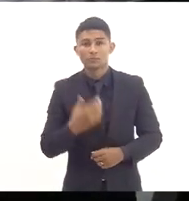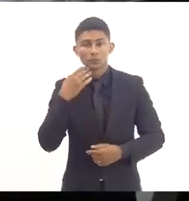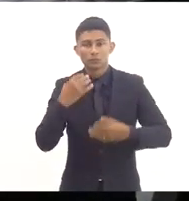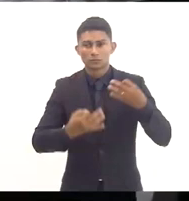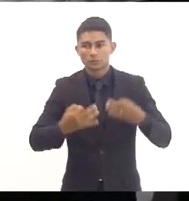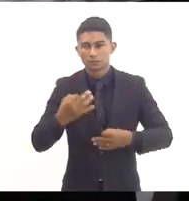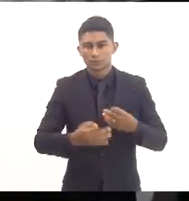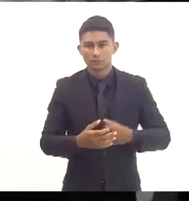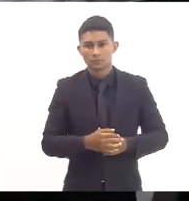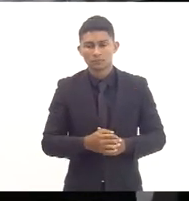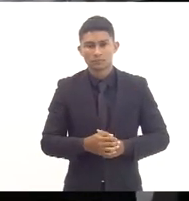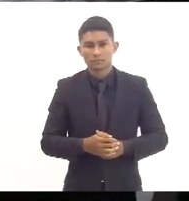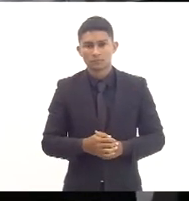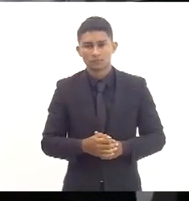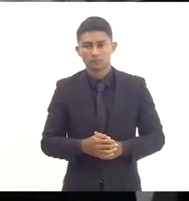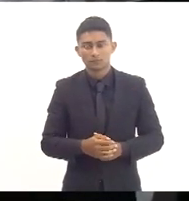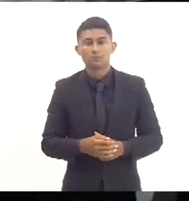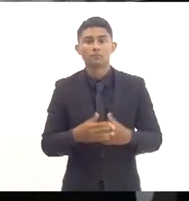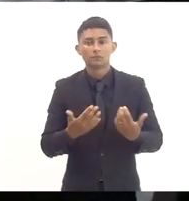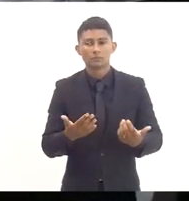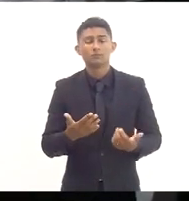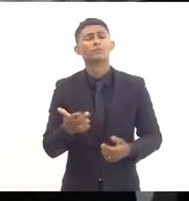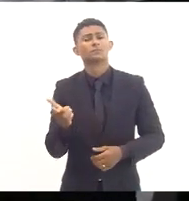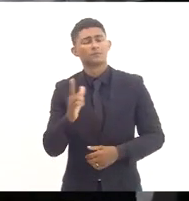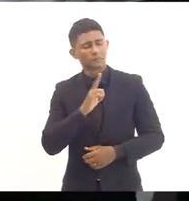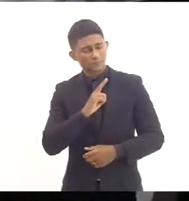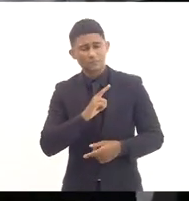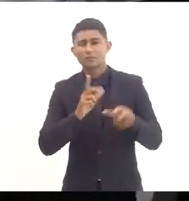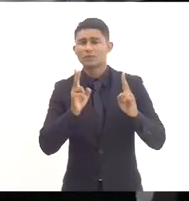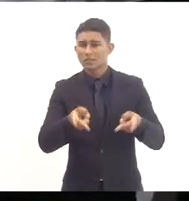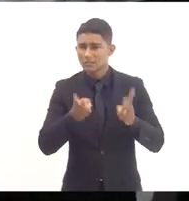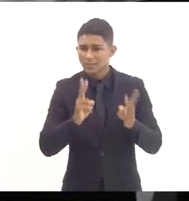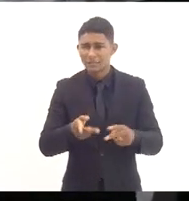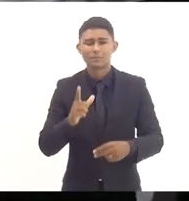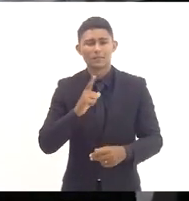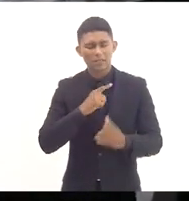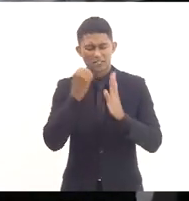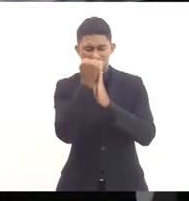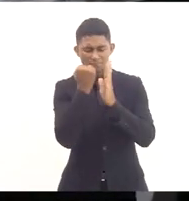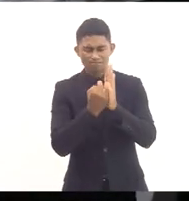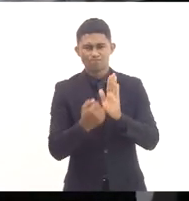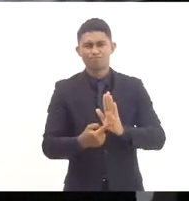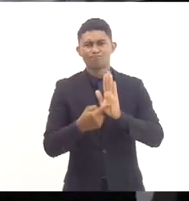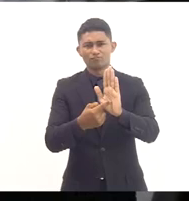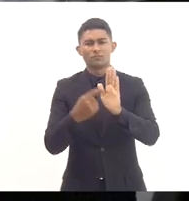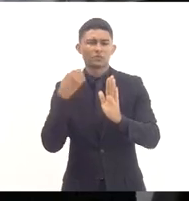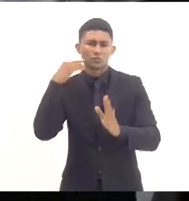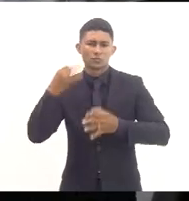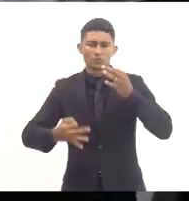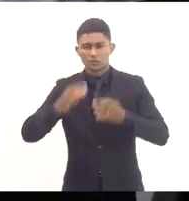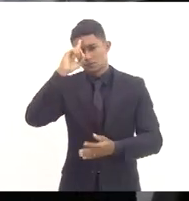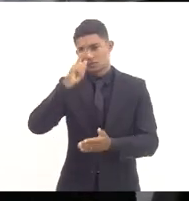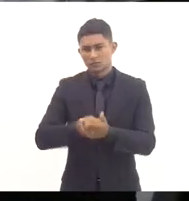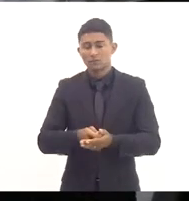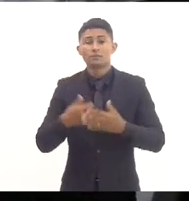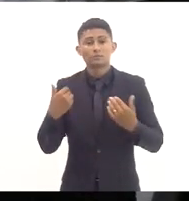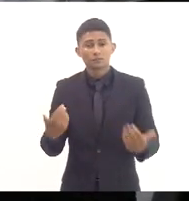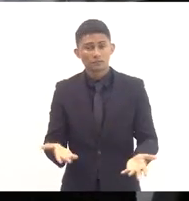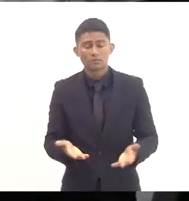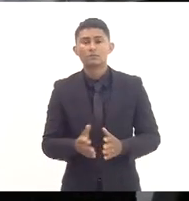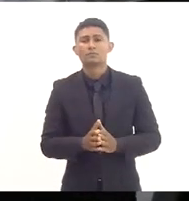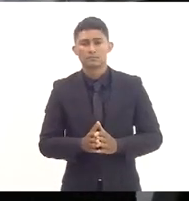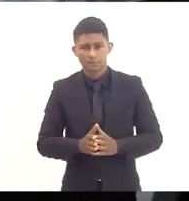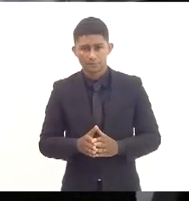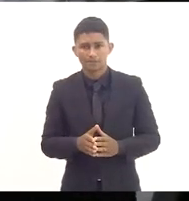governador e era Doutor José Arimatéia que sempre deu liminar para todos os casos dessa natureza é então o que que